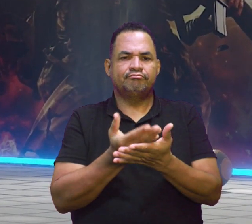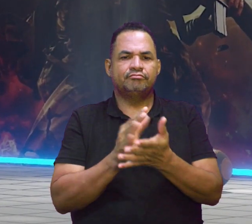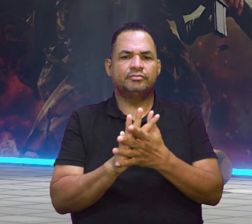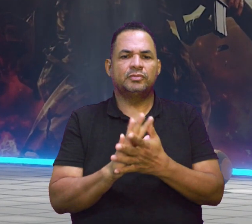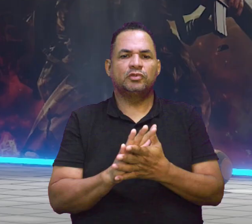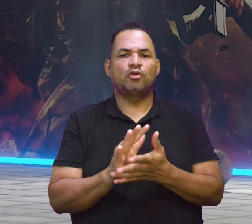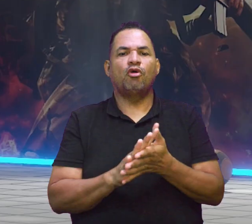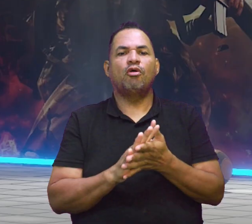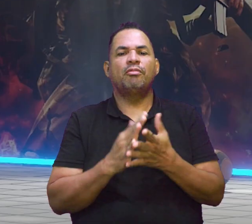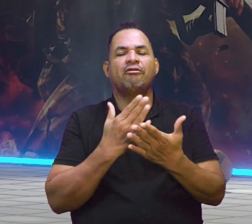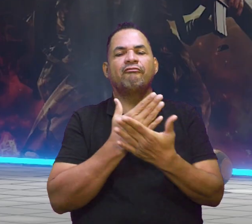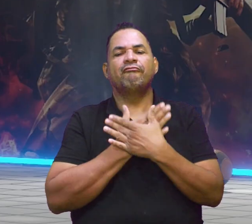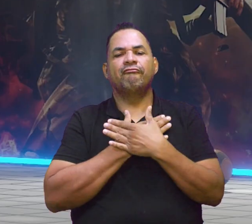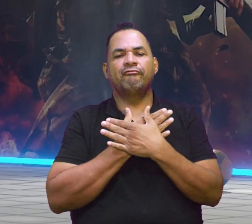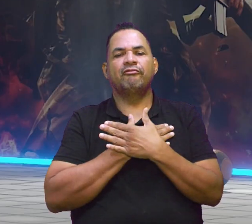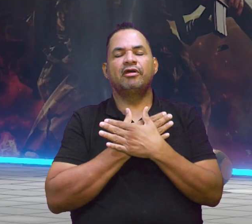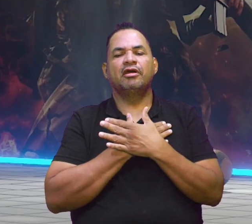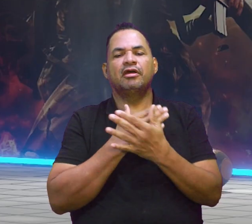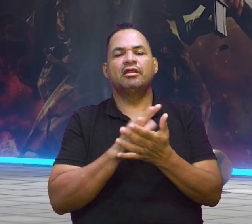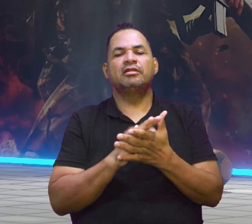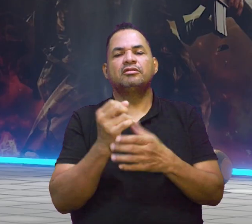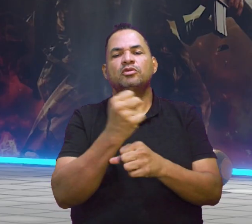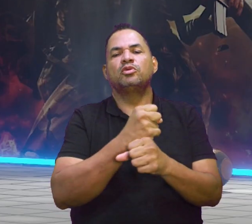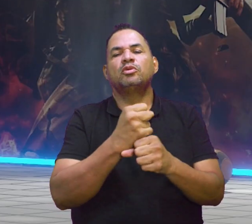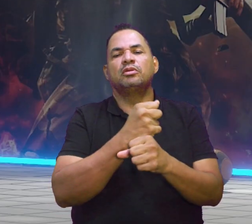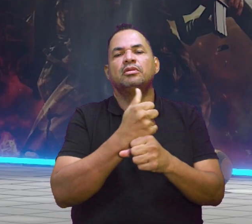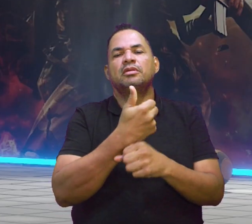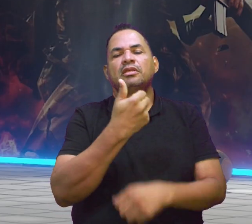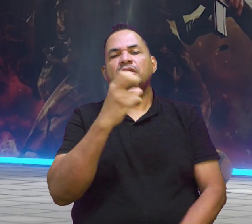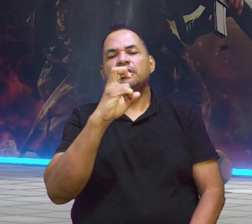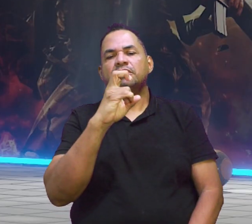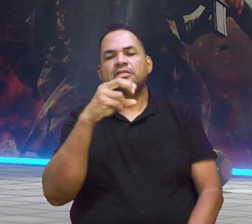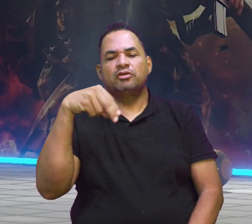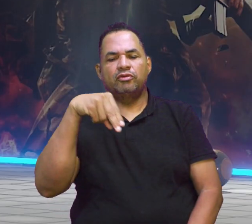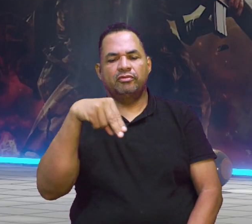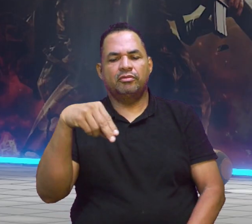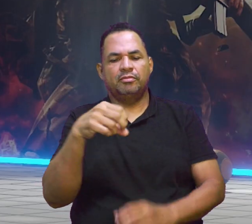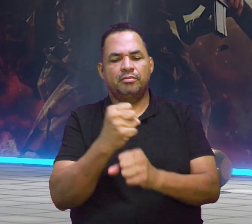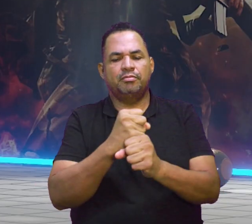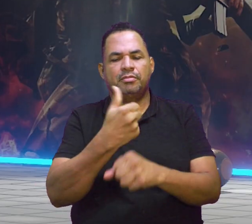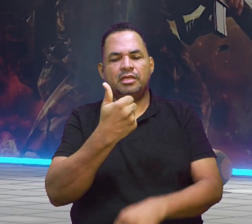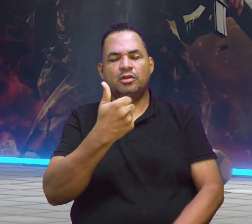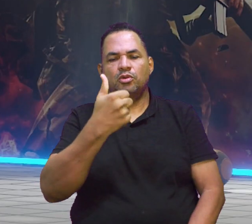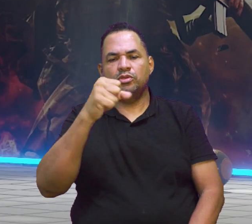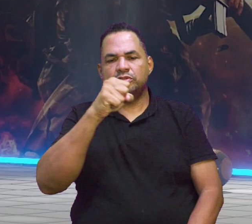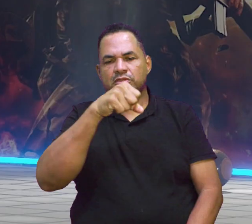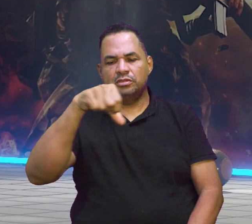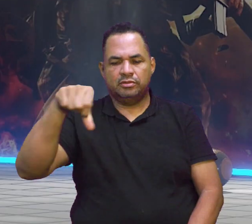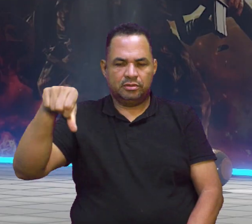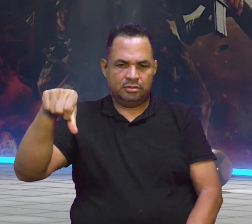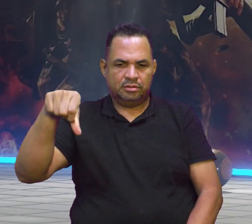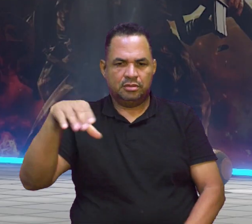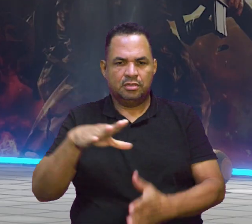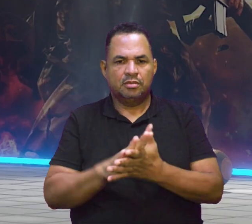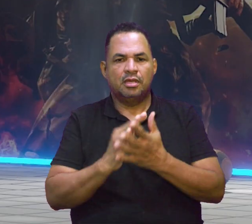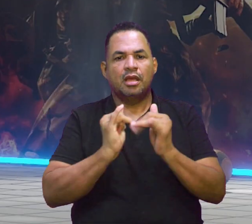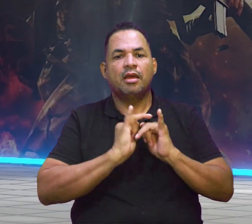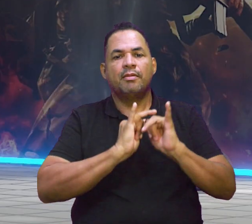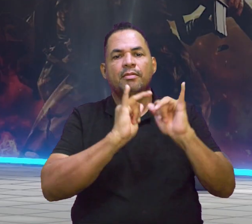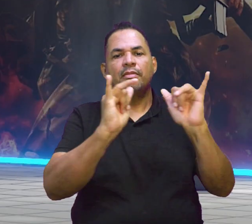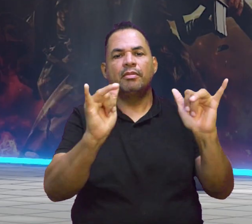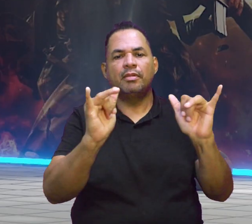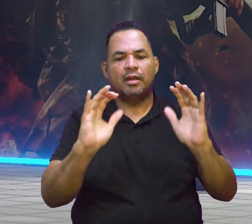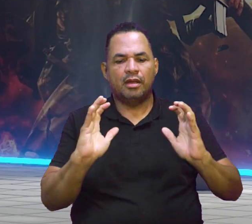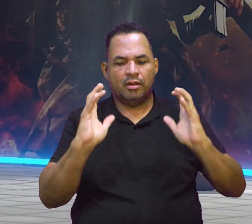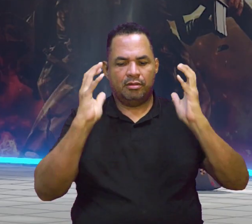de novembro de 1889, porque essa data é proclamada a República no Brasil. E